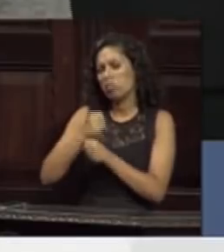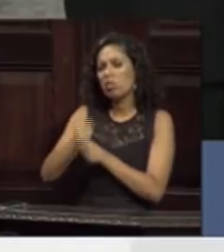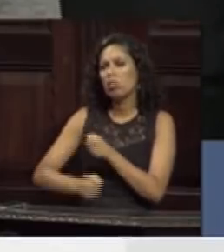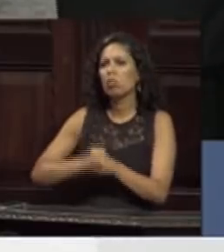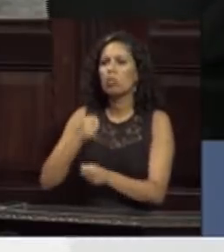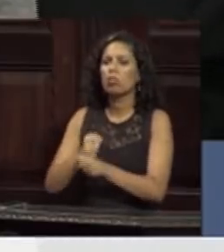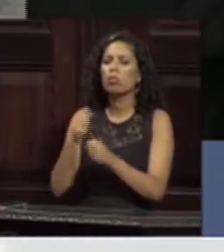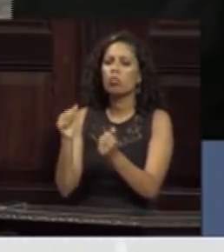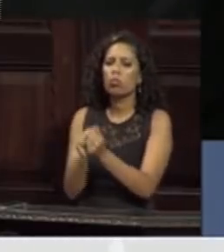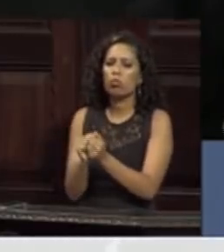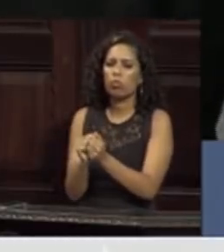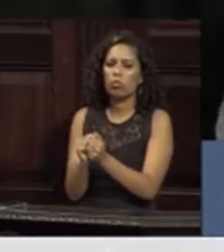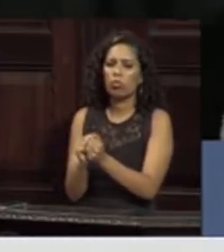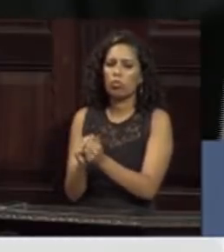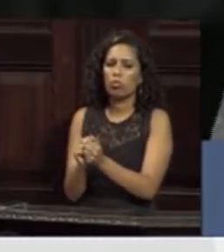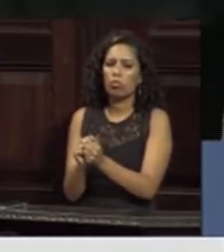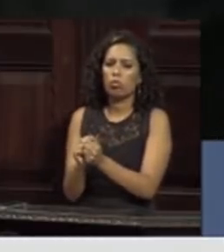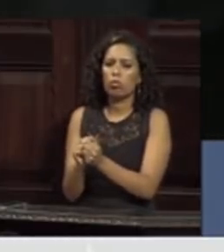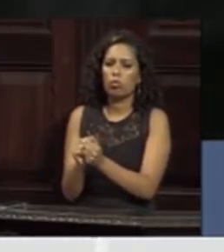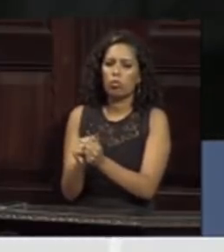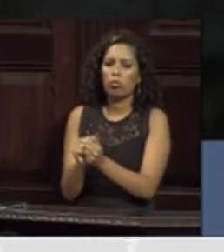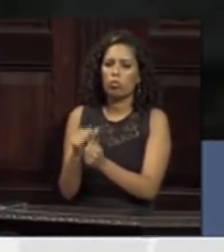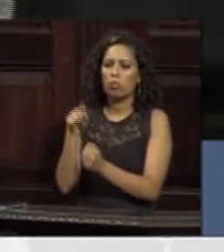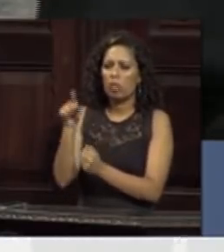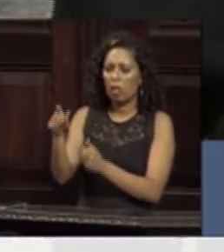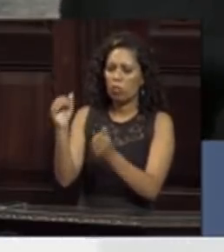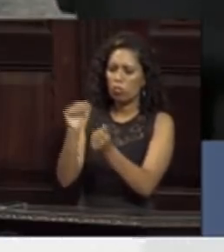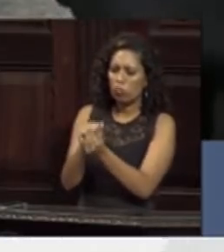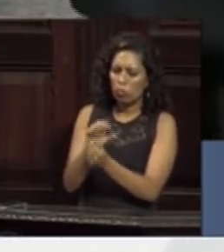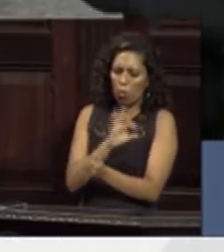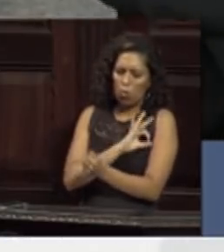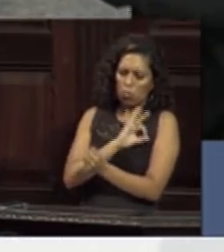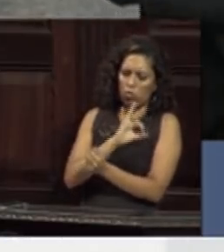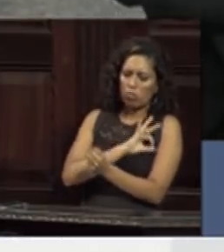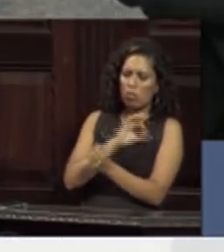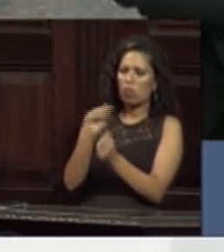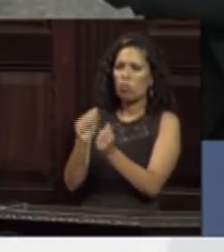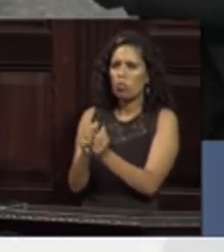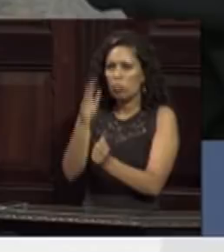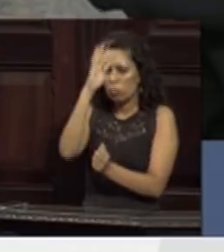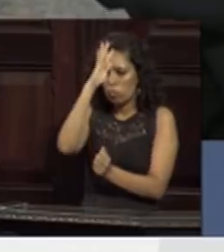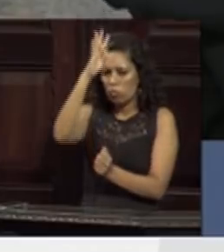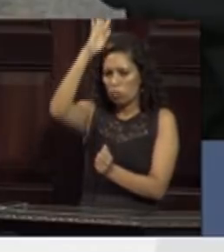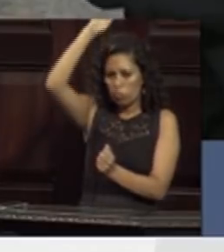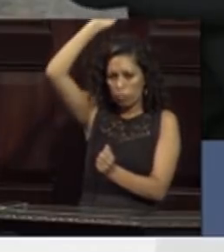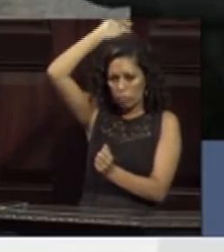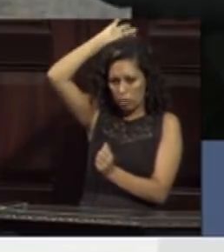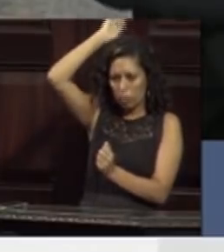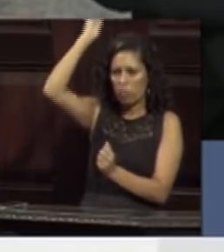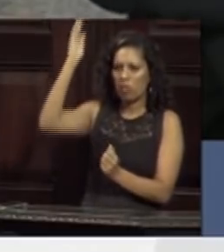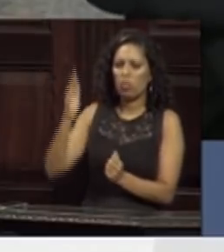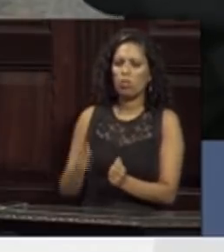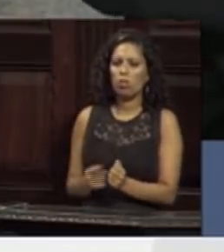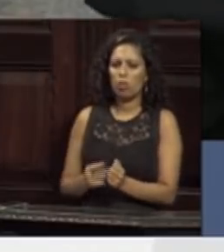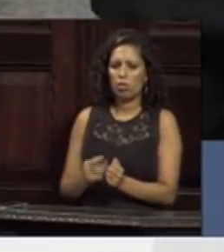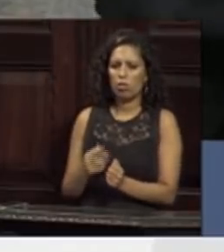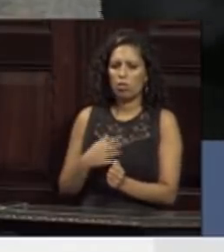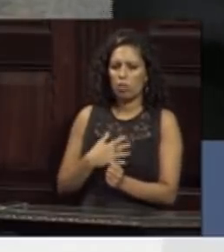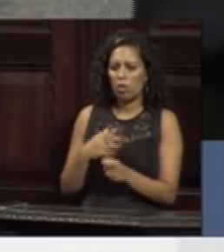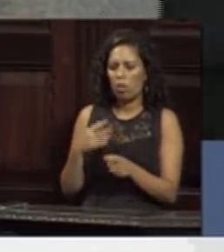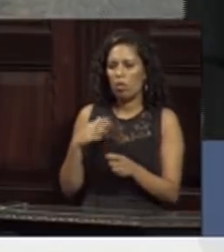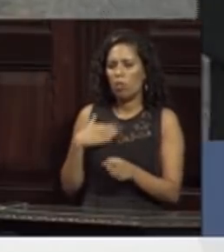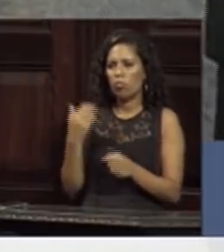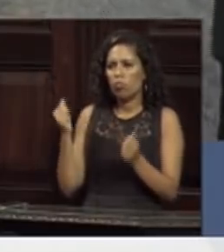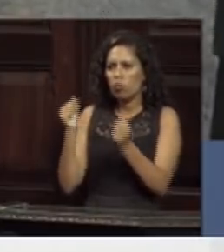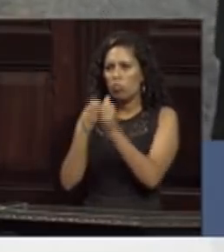prestava relevantes serviços aos policiais militares e bombeiros militares, praças reformadas. Portanto, mandar meu abraço à